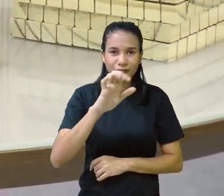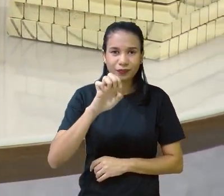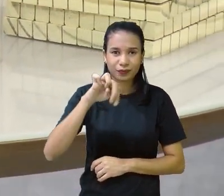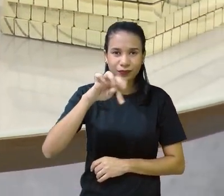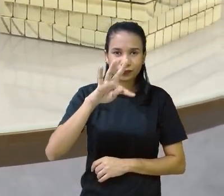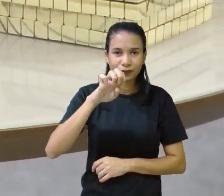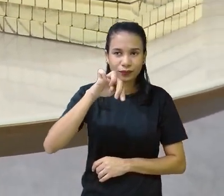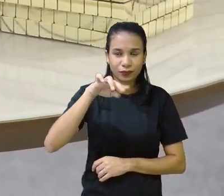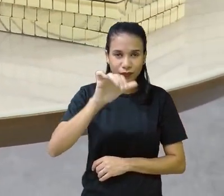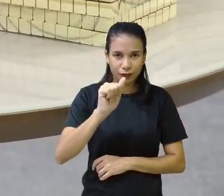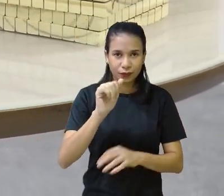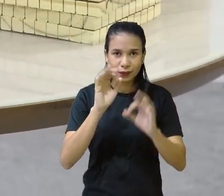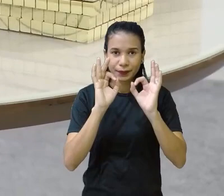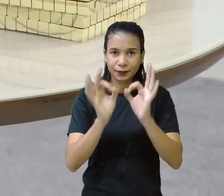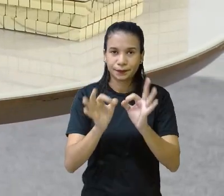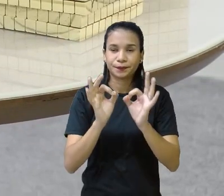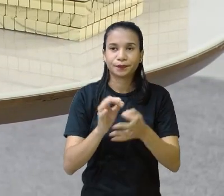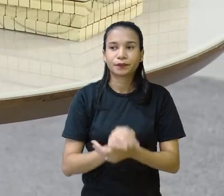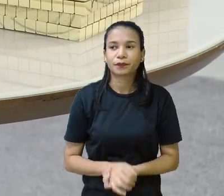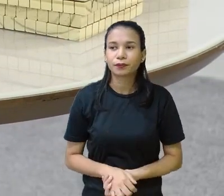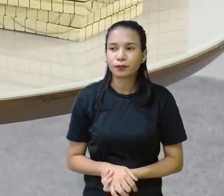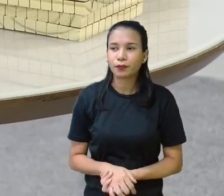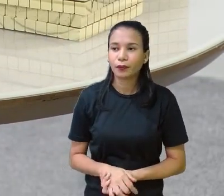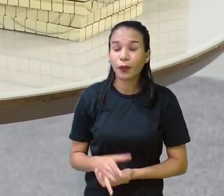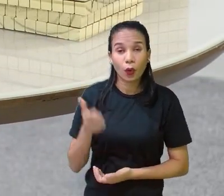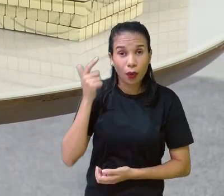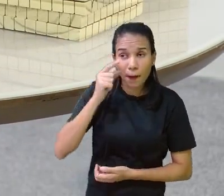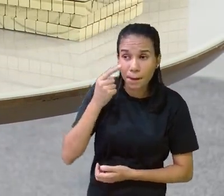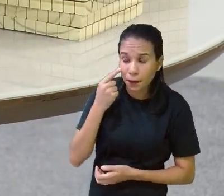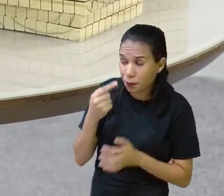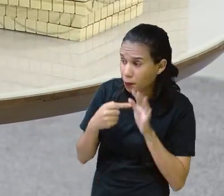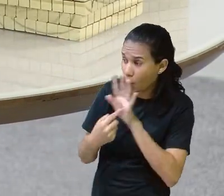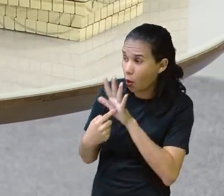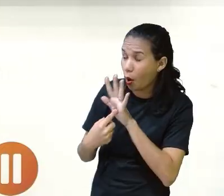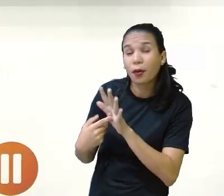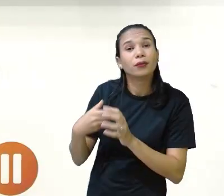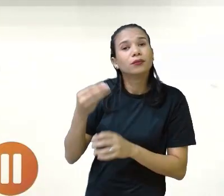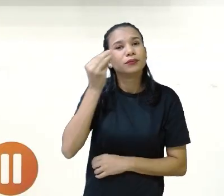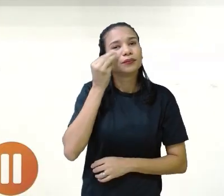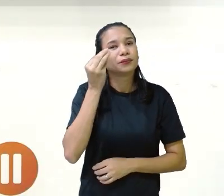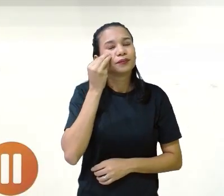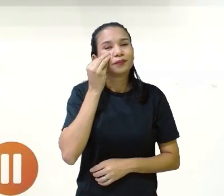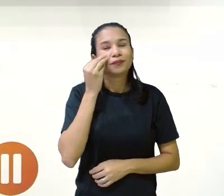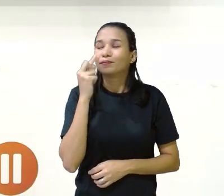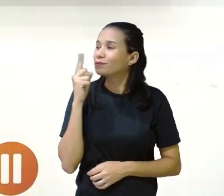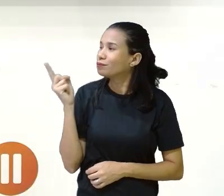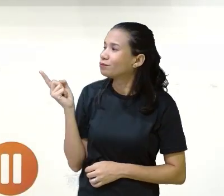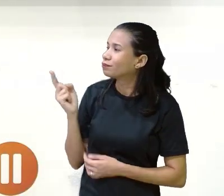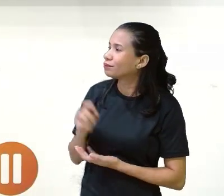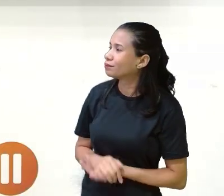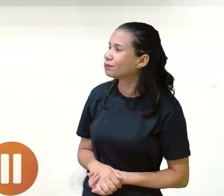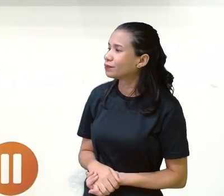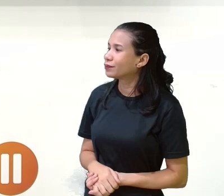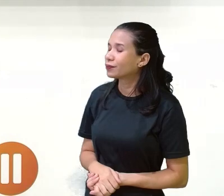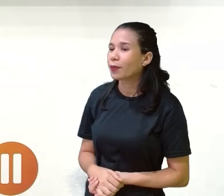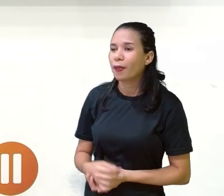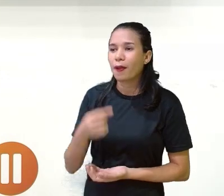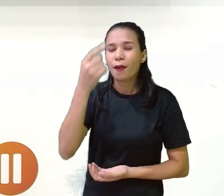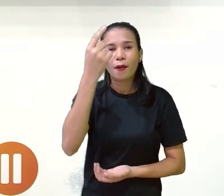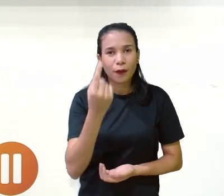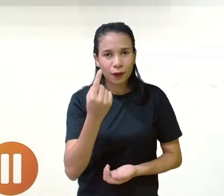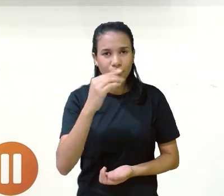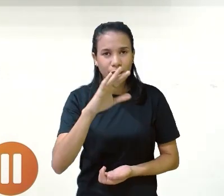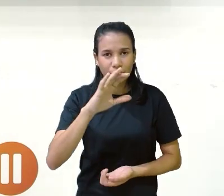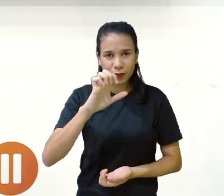centena. Deixa eu ver se consegue mostrar aqui. Observa aqui. Uma